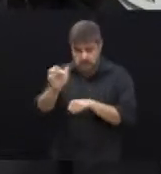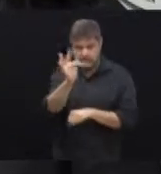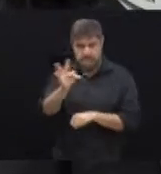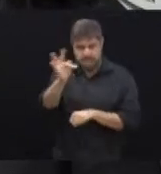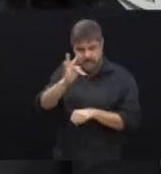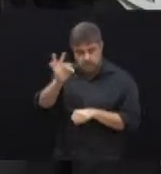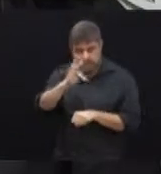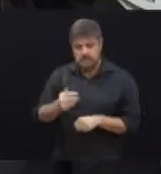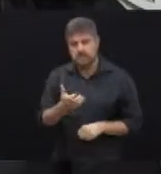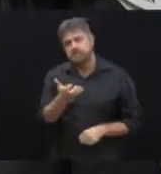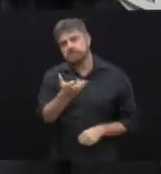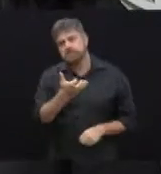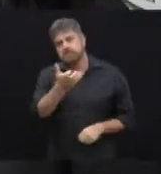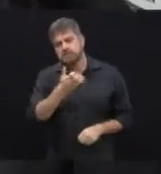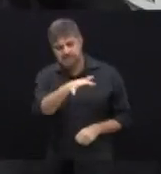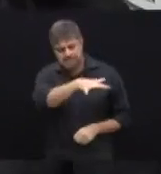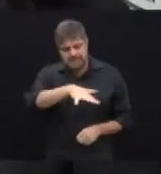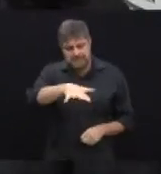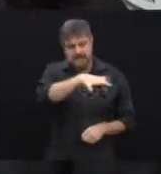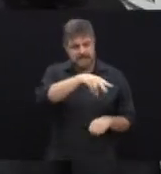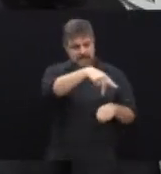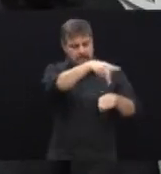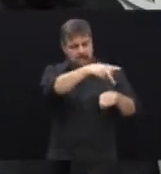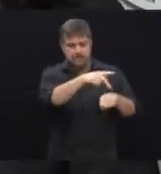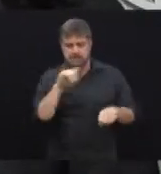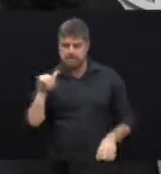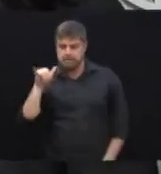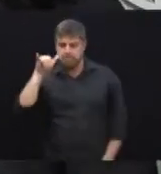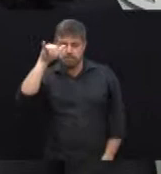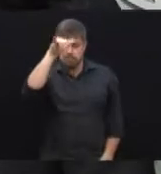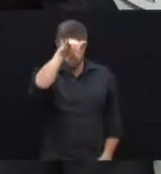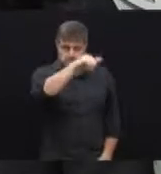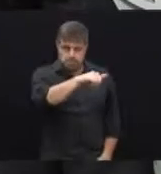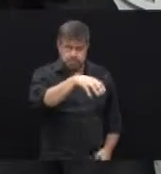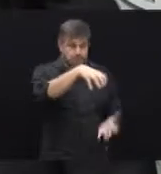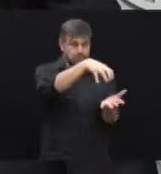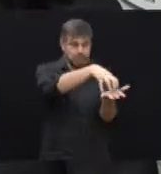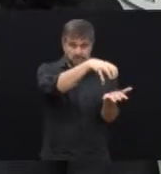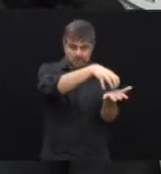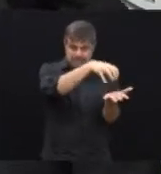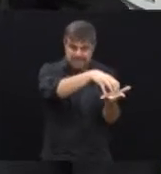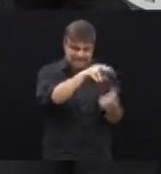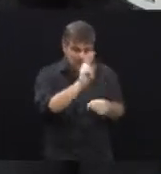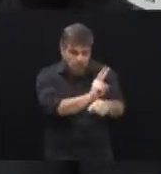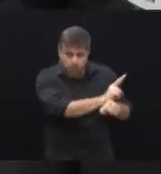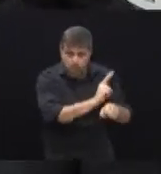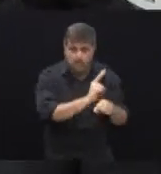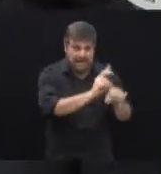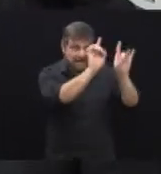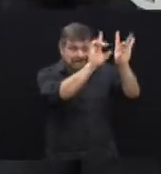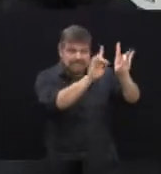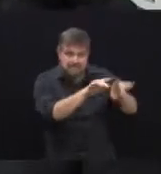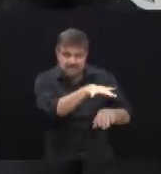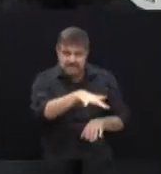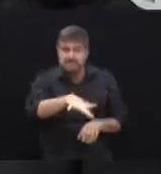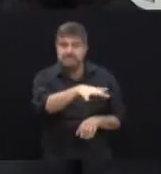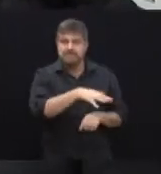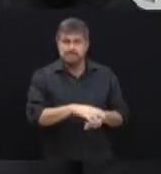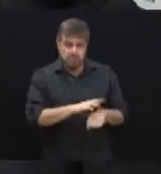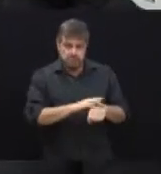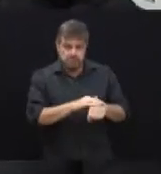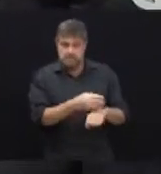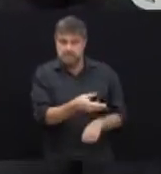a faculdade, a residência, ir para fora do Brasil e trabalhar num grande centro que realmente era especializado nessa